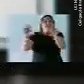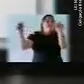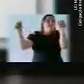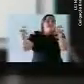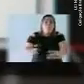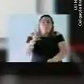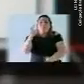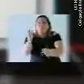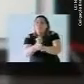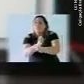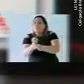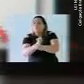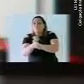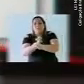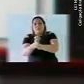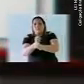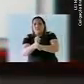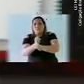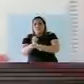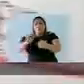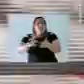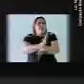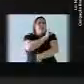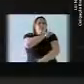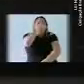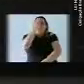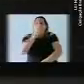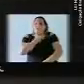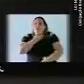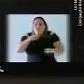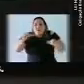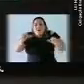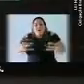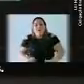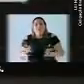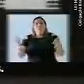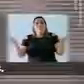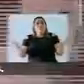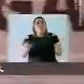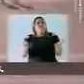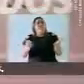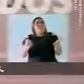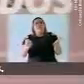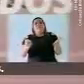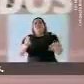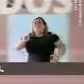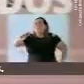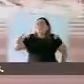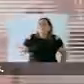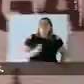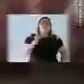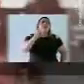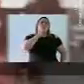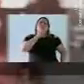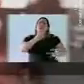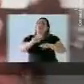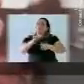país produz, caiu dois anos seguidos. O Brasil mergulhou na crise e hoje temos milhões de desempregados.